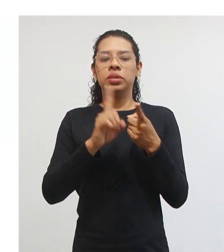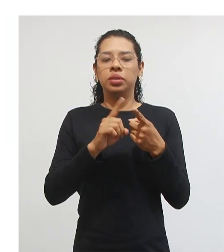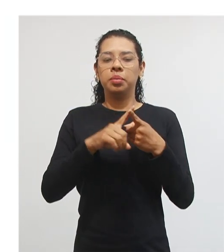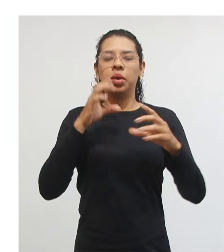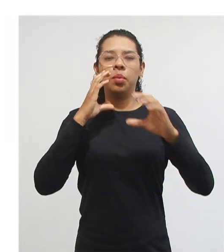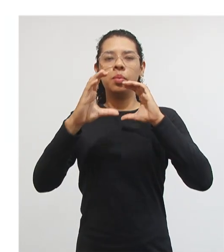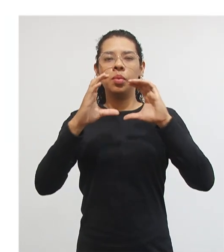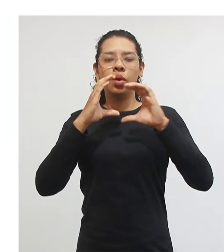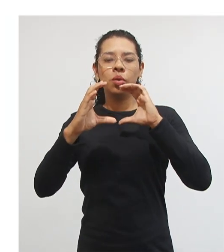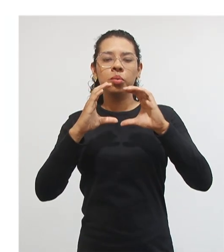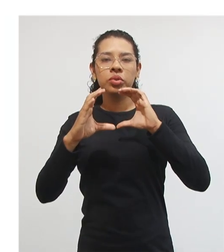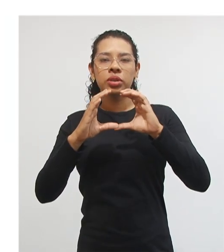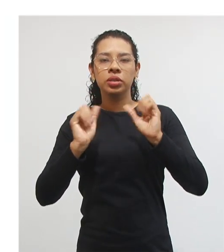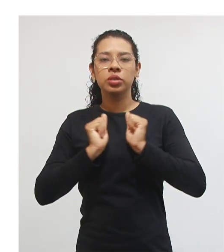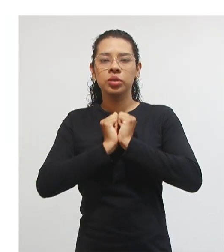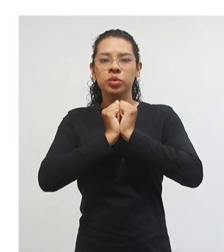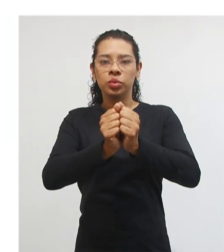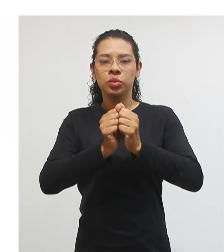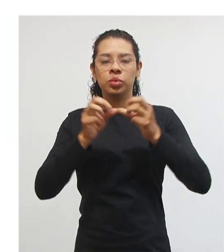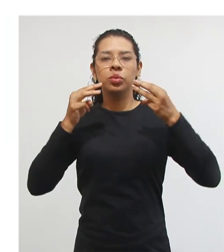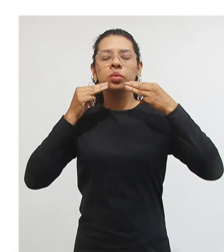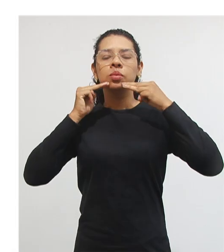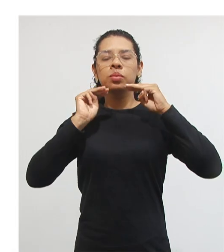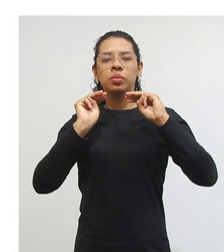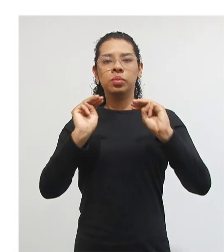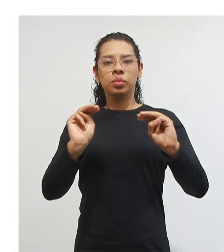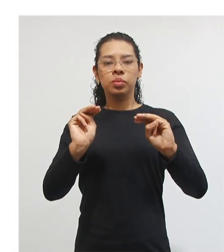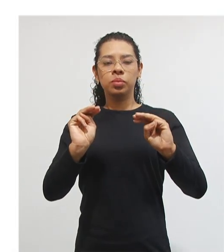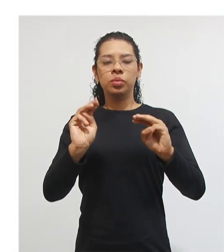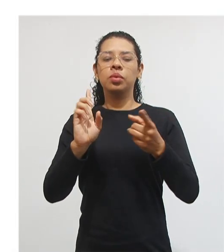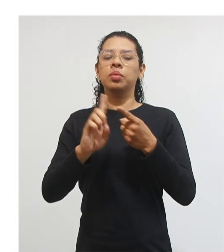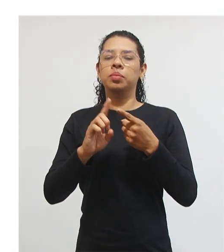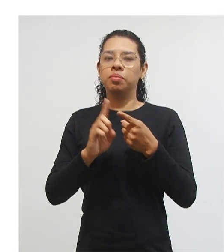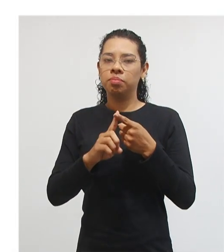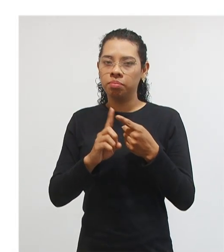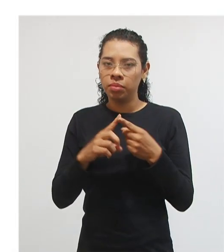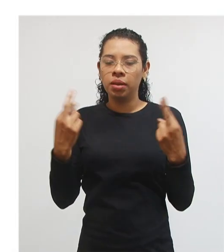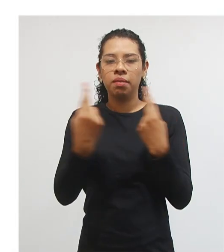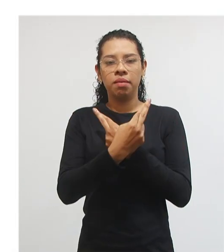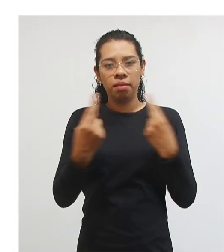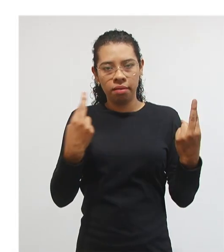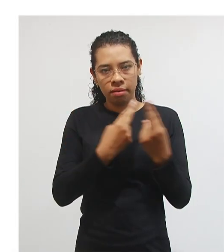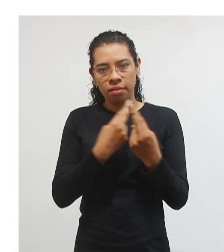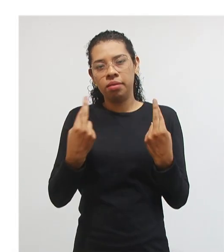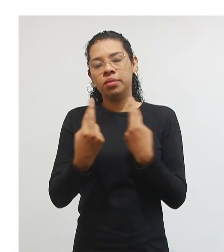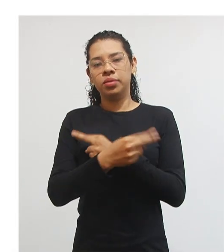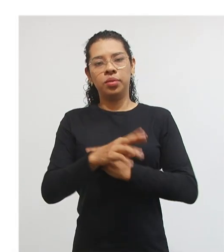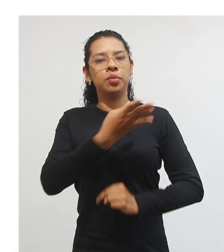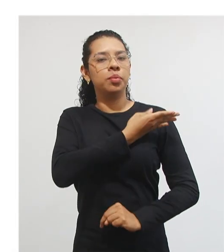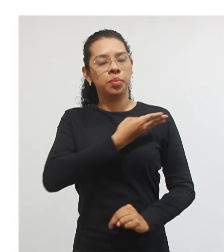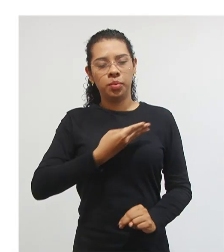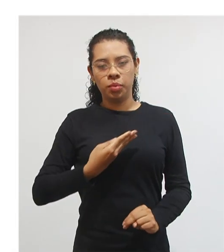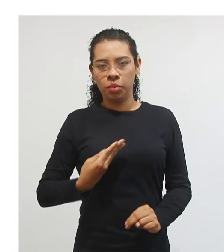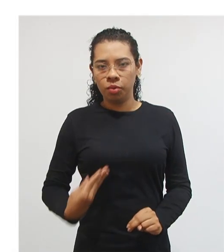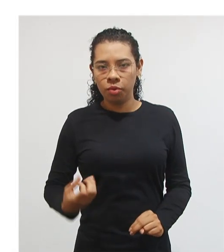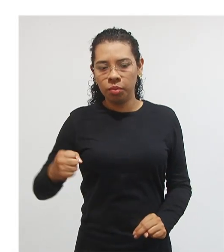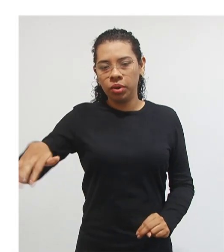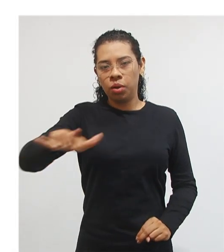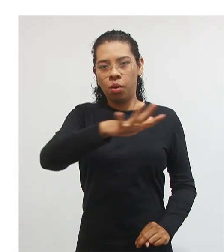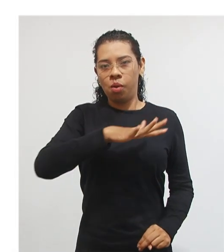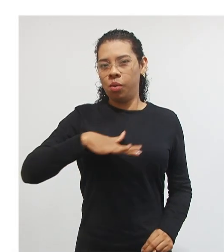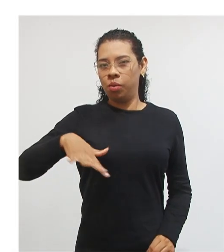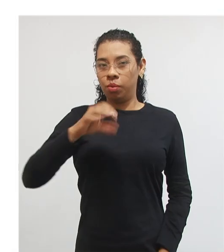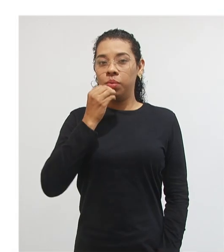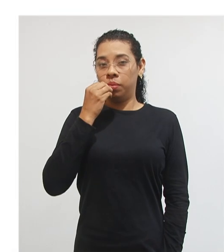diversos meios de comunicação, relações públicas, para ter um bom um relacionamento com o